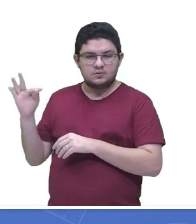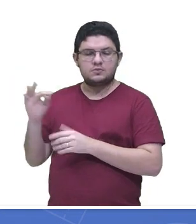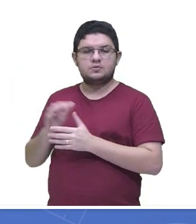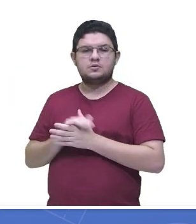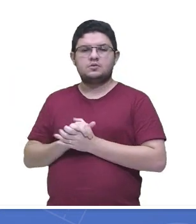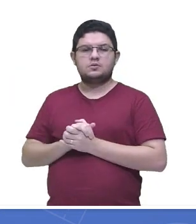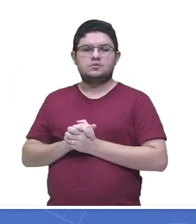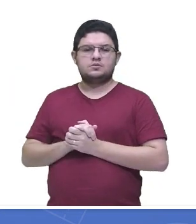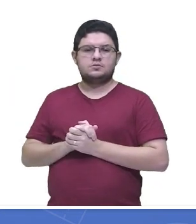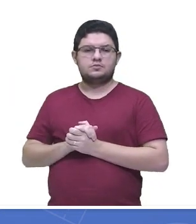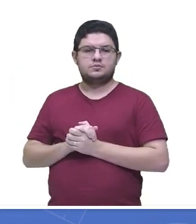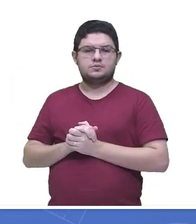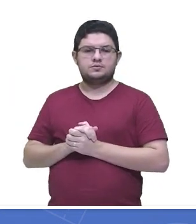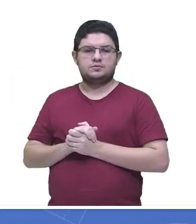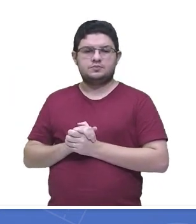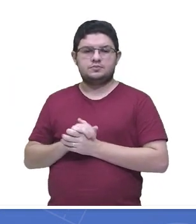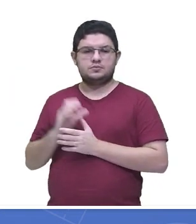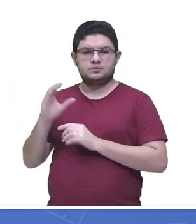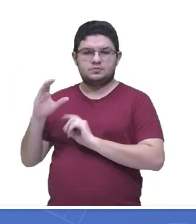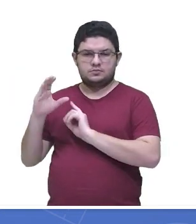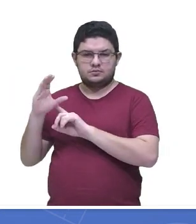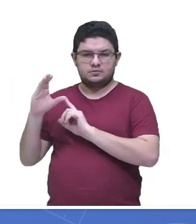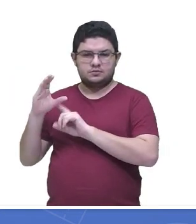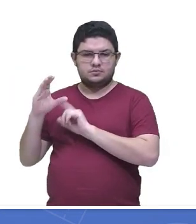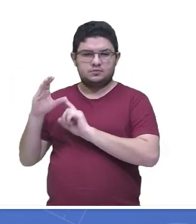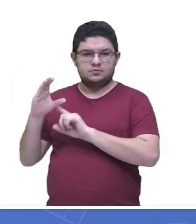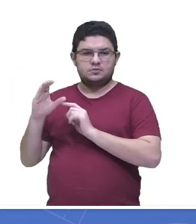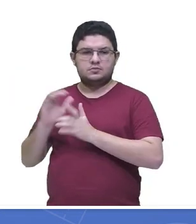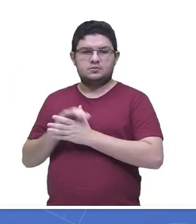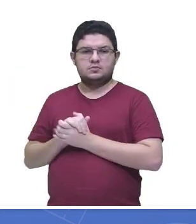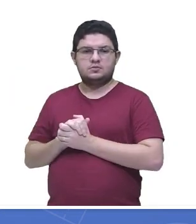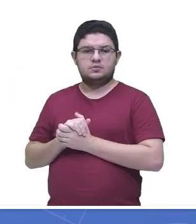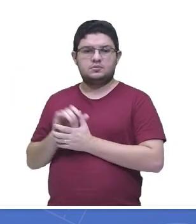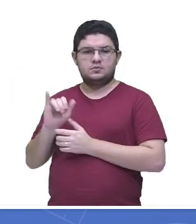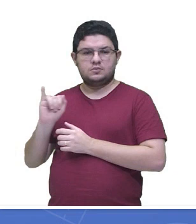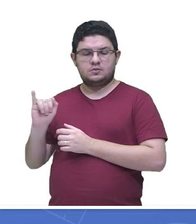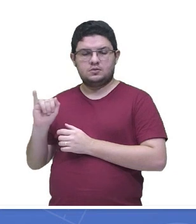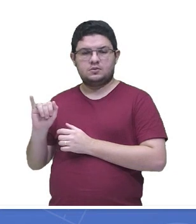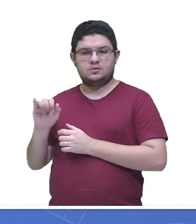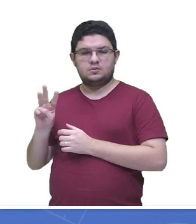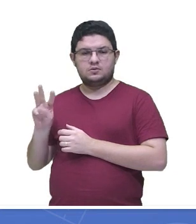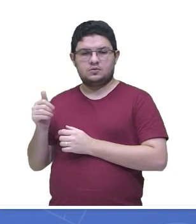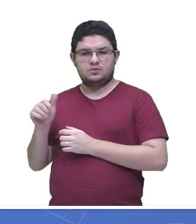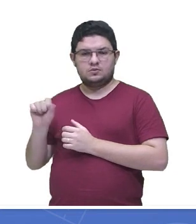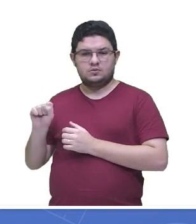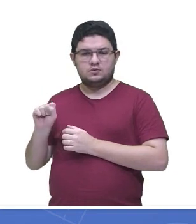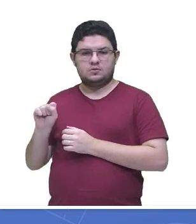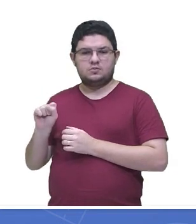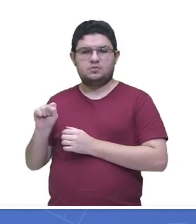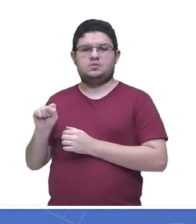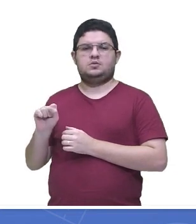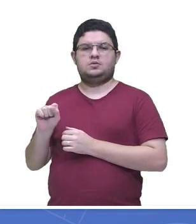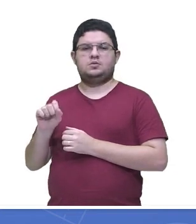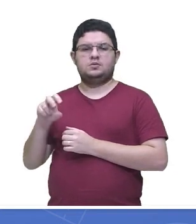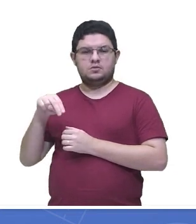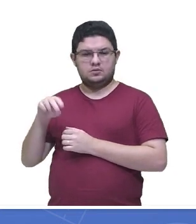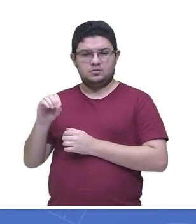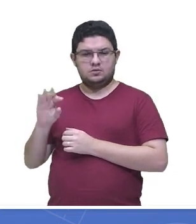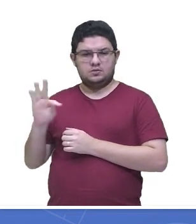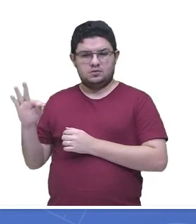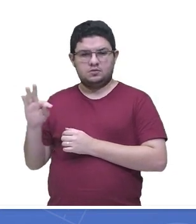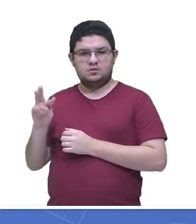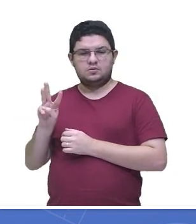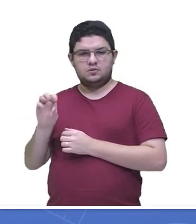see. I was not working. I was